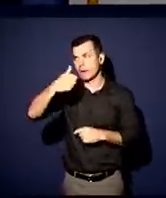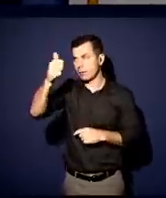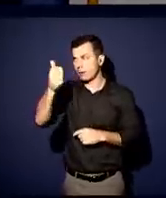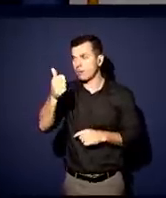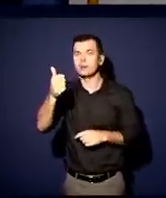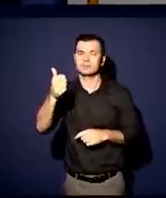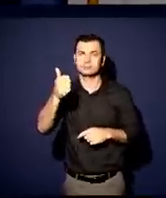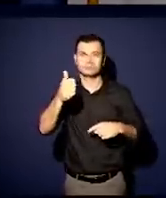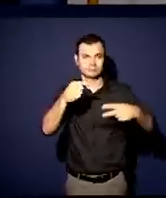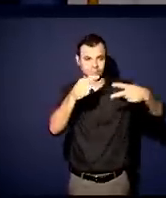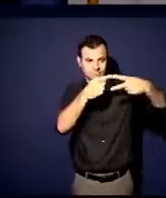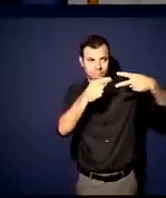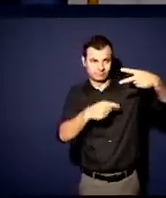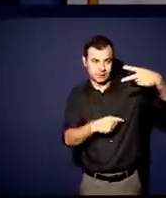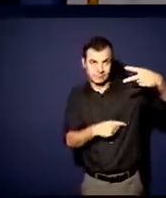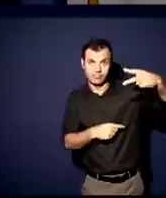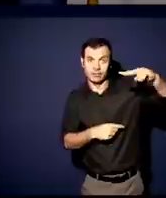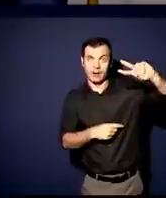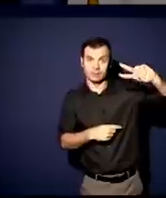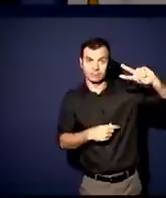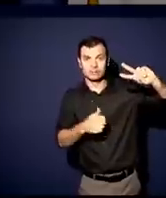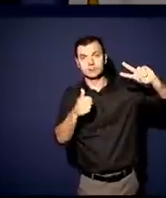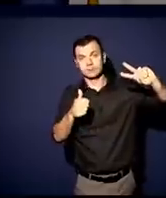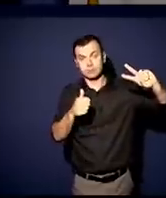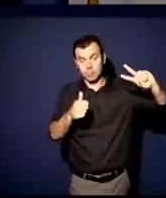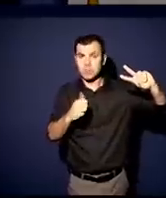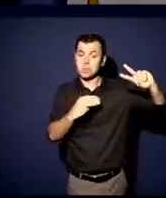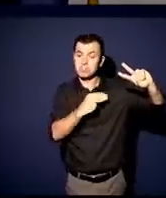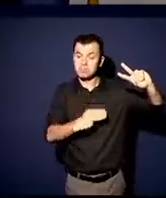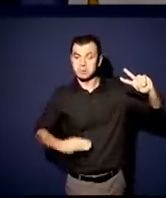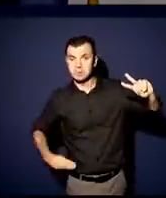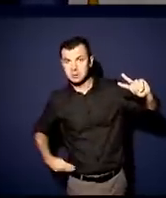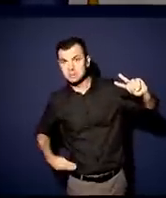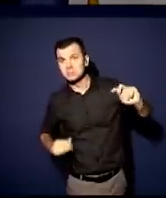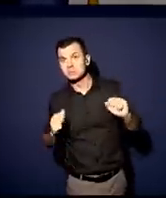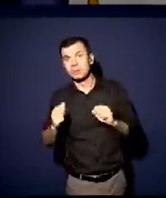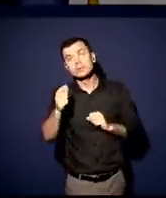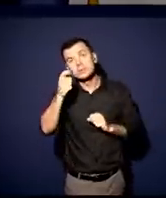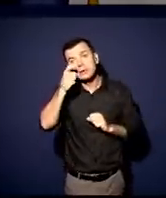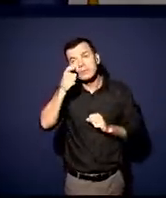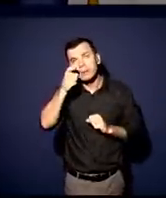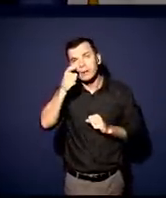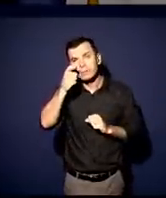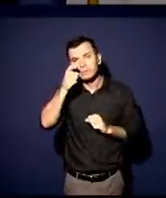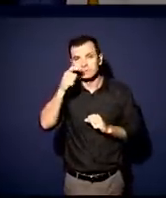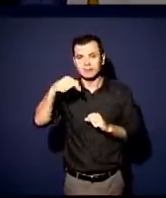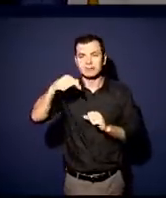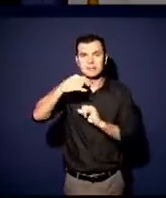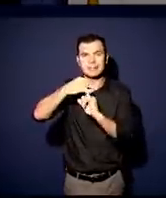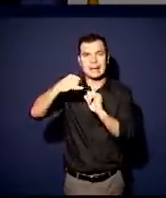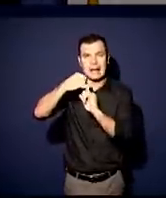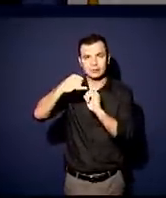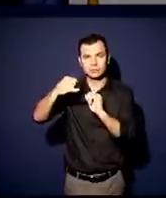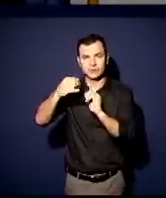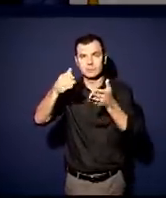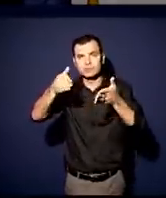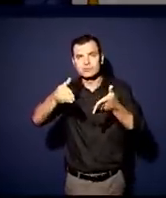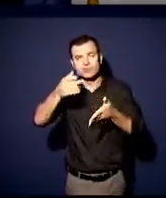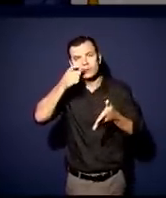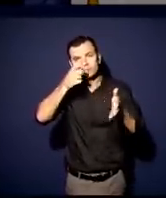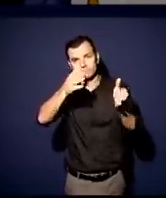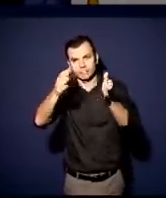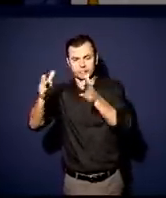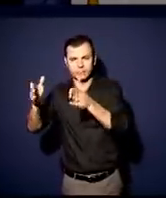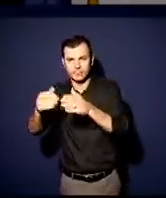antes. Acho que o ministro Luiz vai estar nos assistindo aqui, vamos dizer, da metade do painel para frente, o